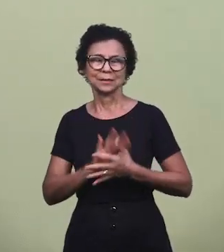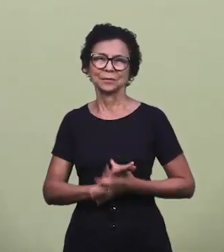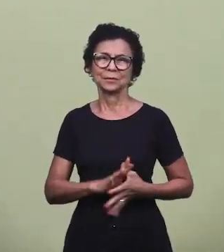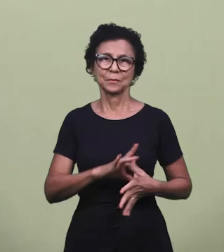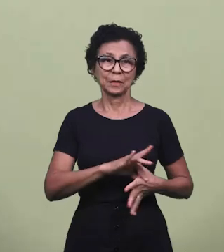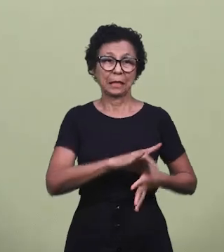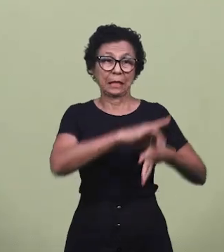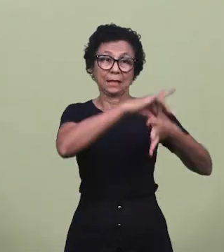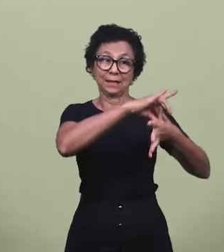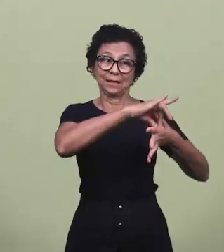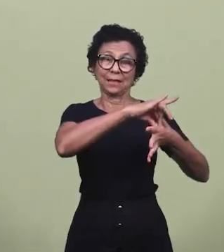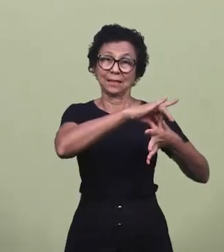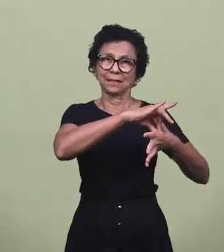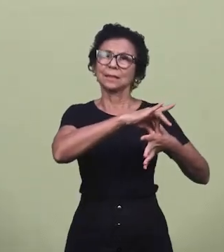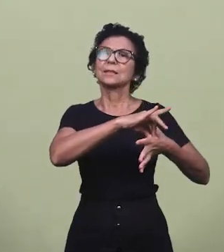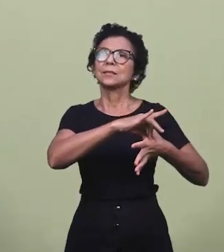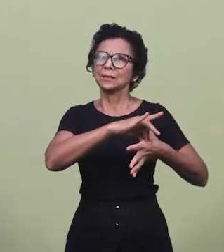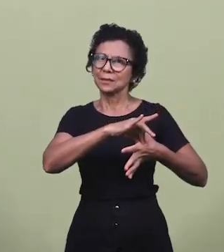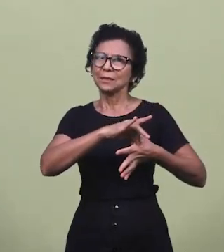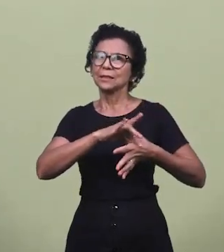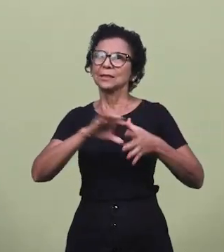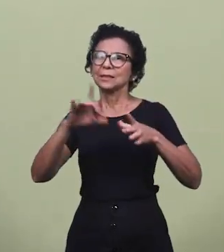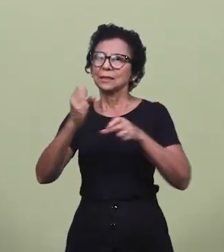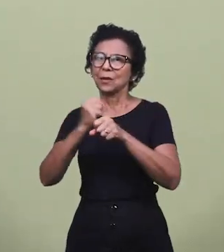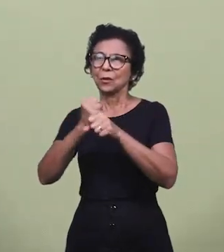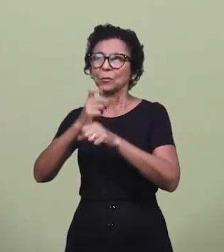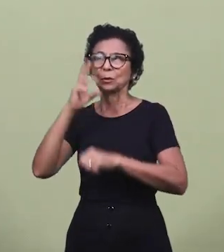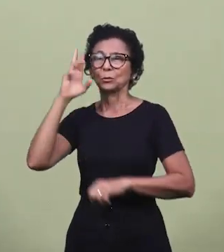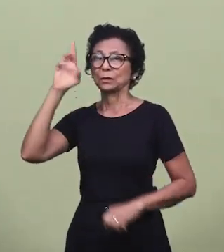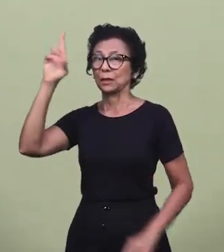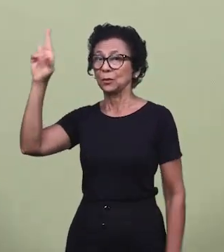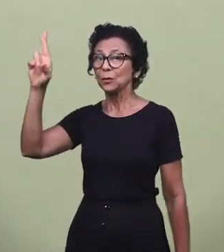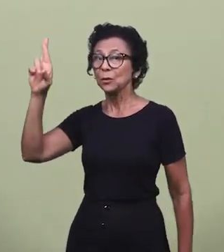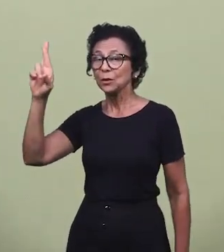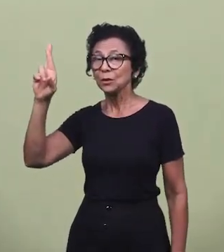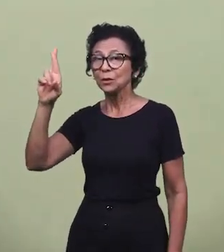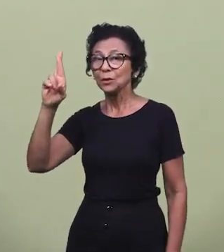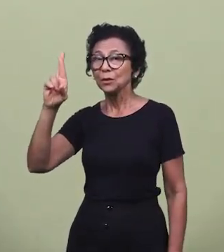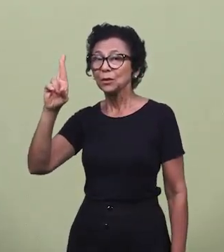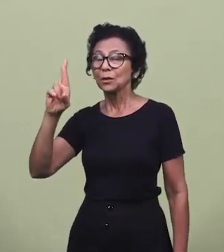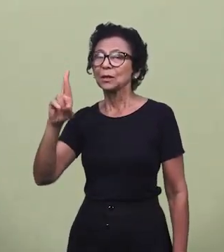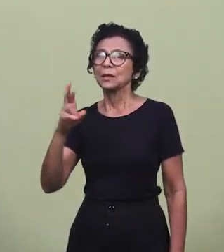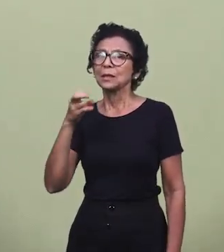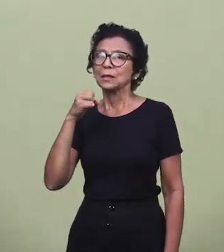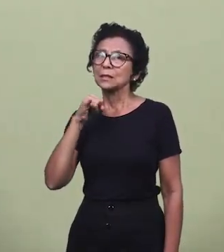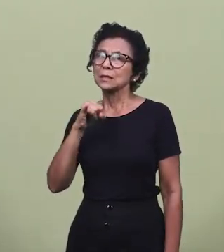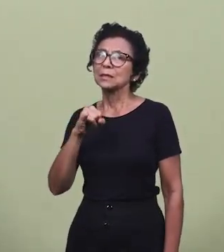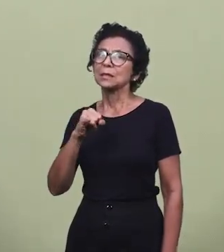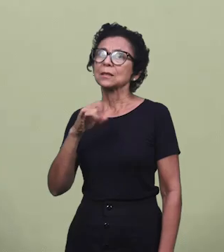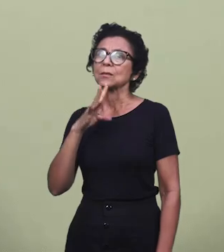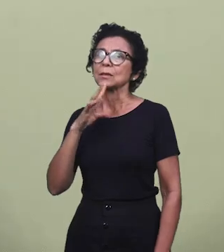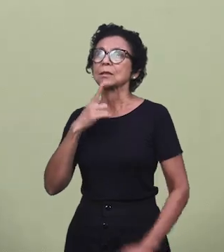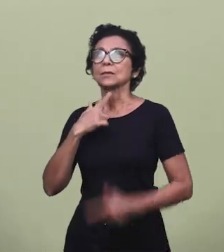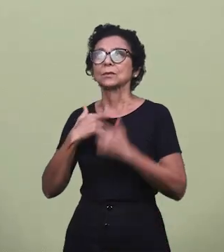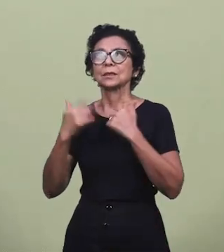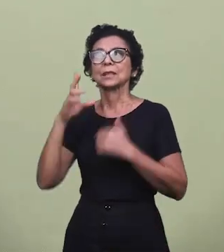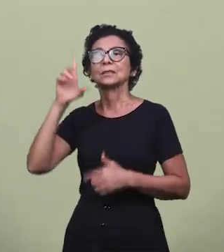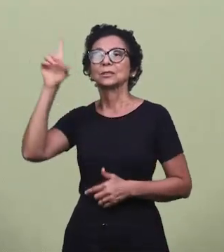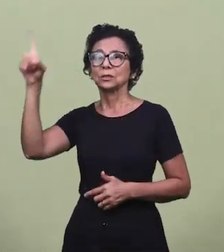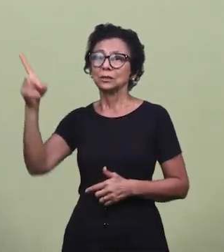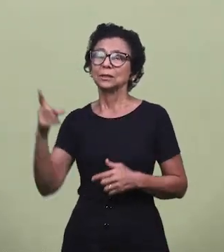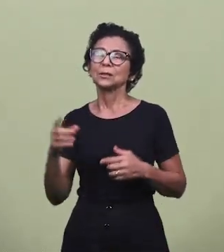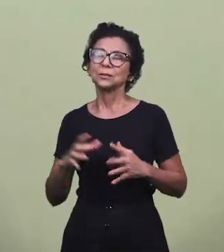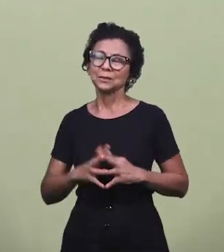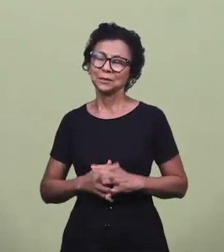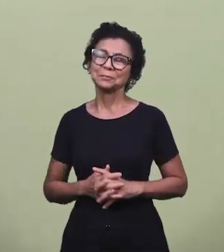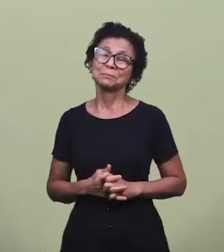sem conhecermos a vontade de Deus. Não há liderança na obra do Senhor sem conhecermos a vontade de Deus. E para